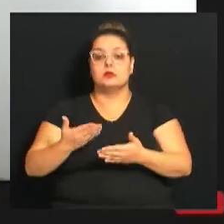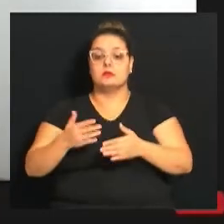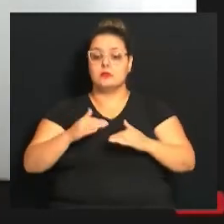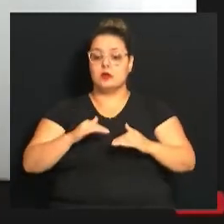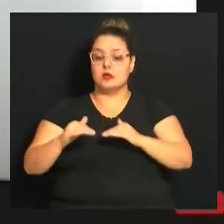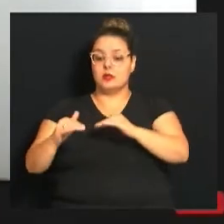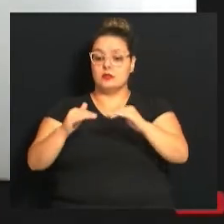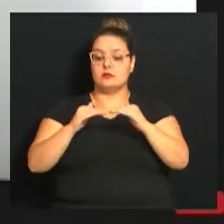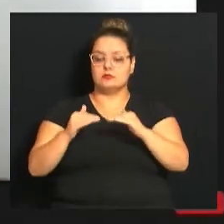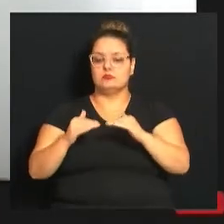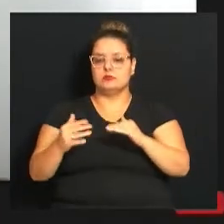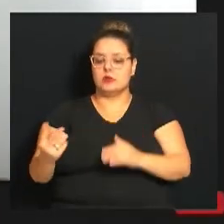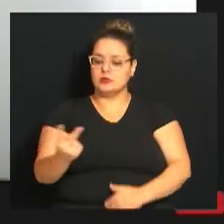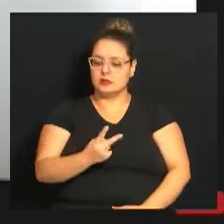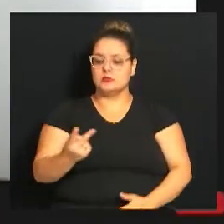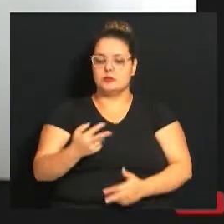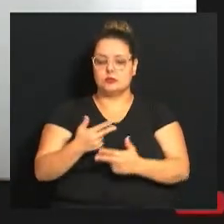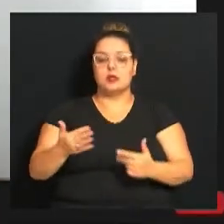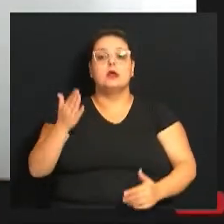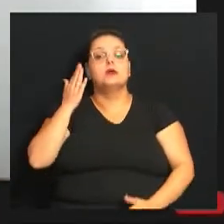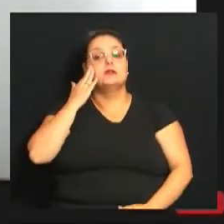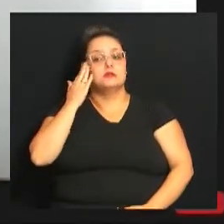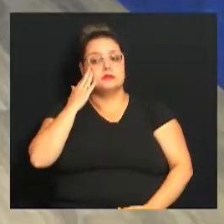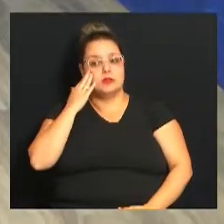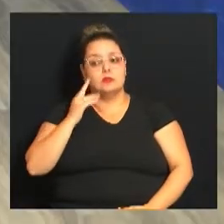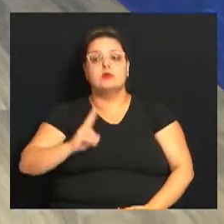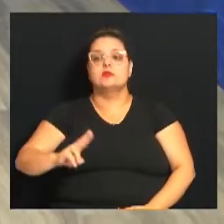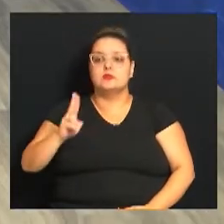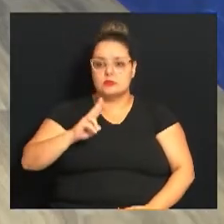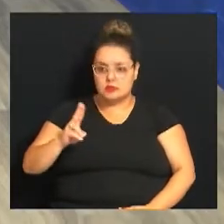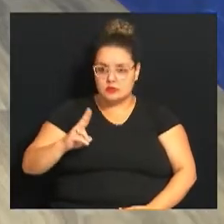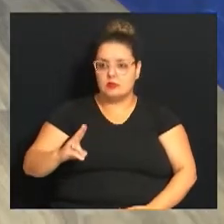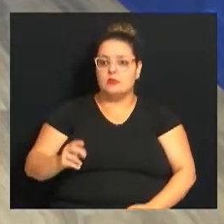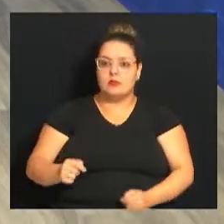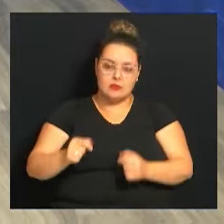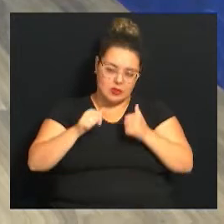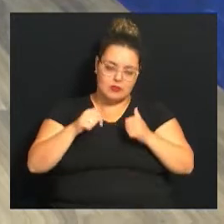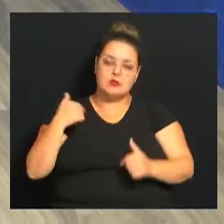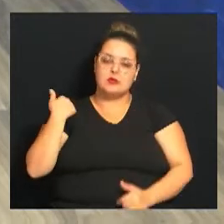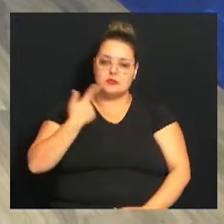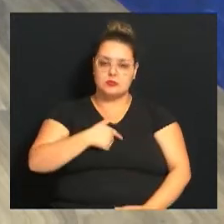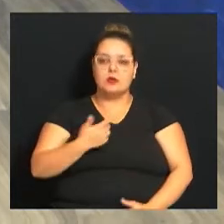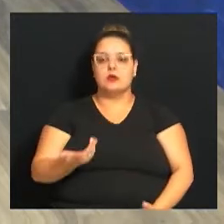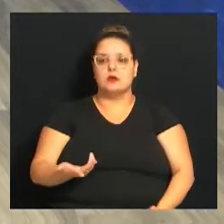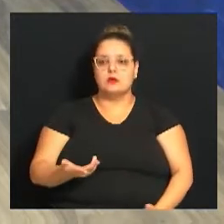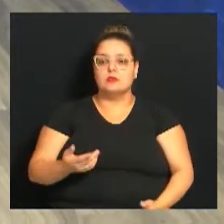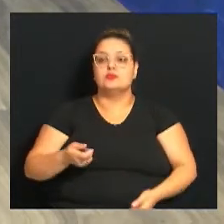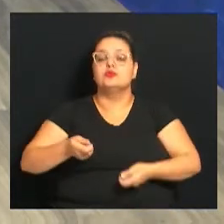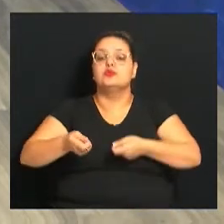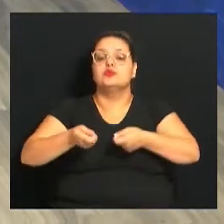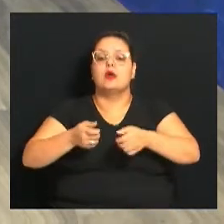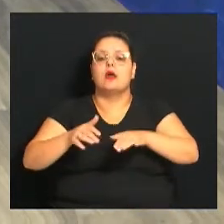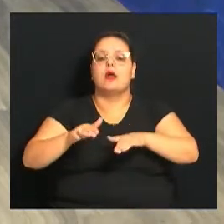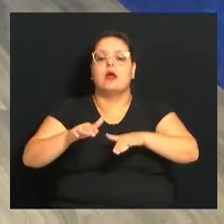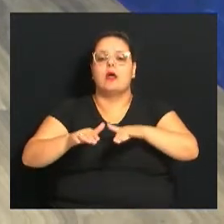dois mundos. Saber utilizar ao nosso favor, né? E você utilizou uma palavra importante, que é de equilíbrio, né?